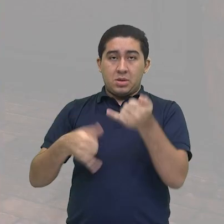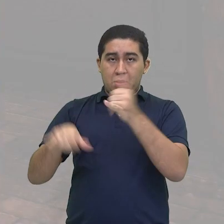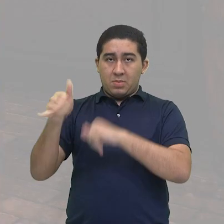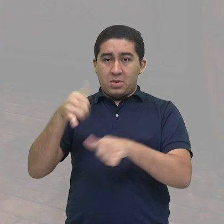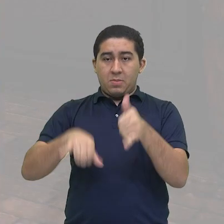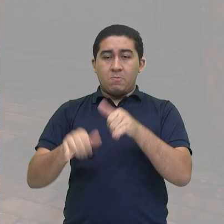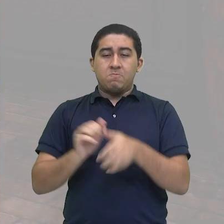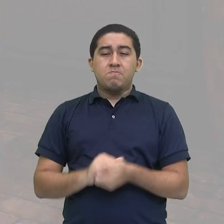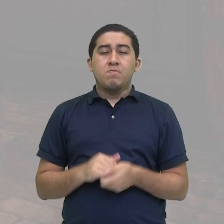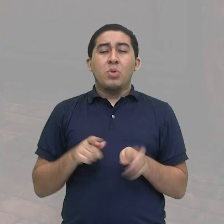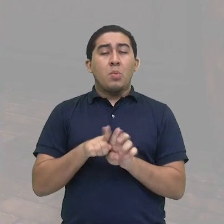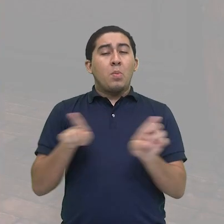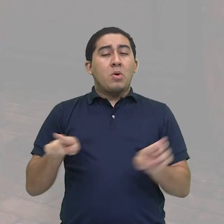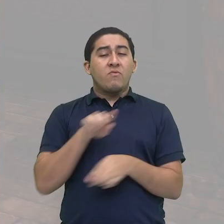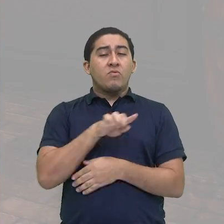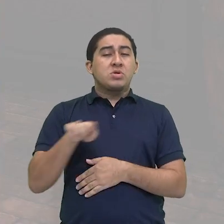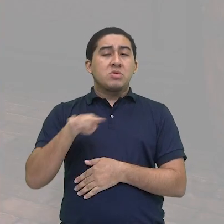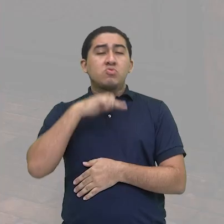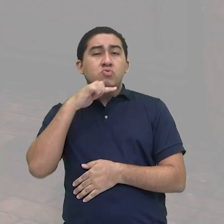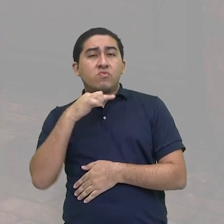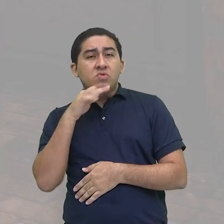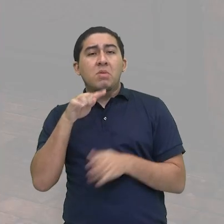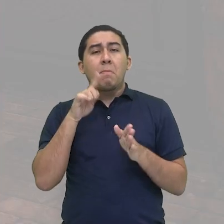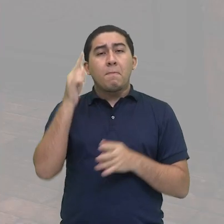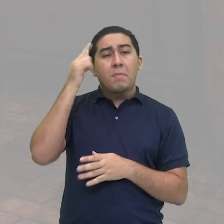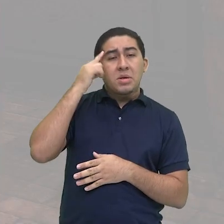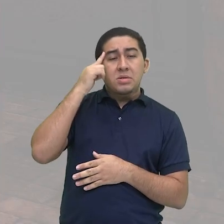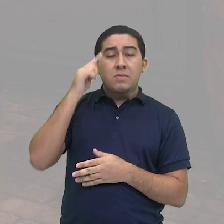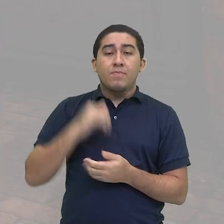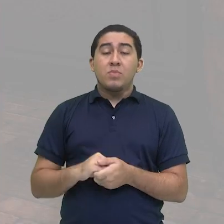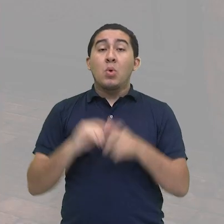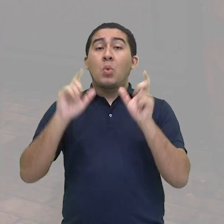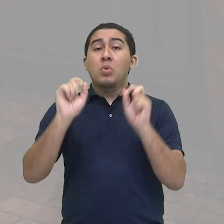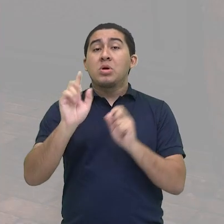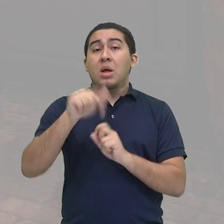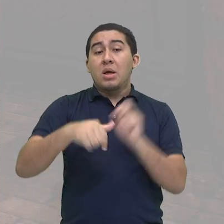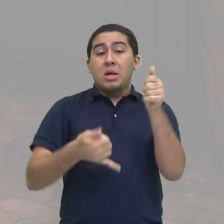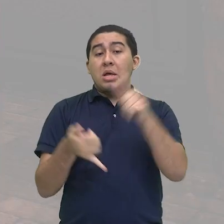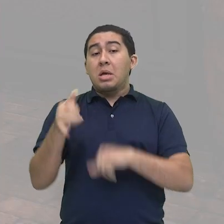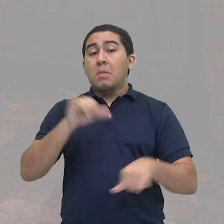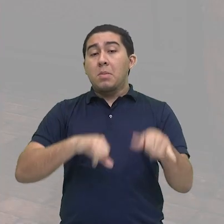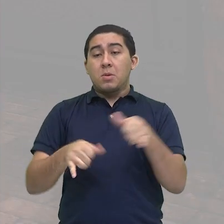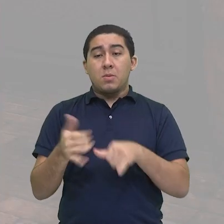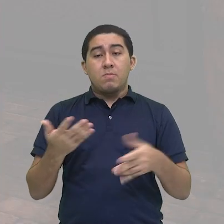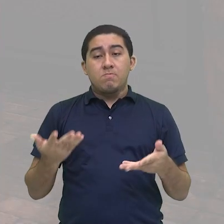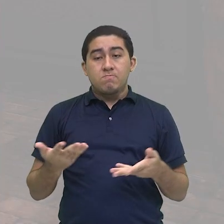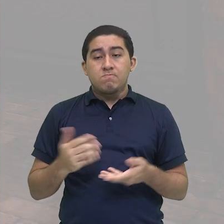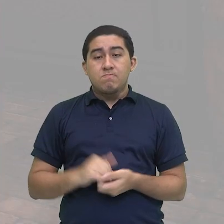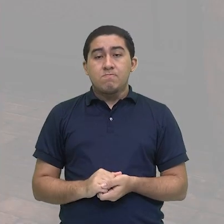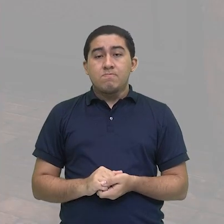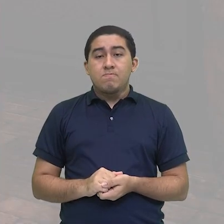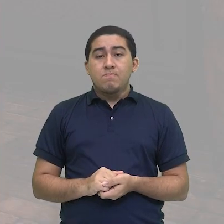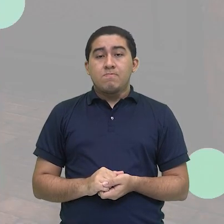química. Mas você deve estar se perguntando, mas o que é química, professora?